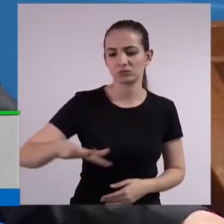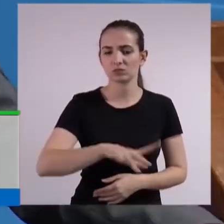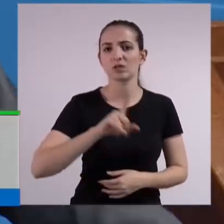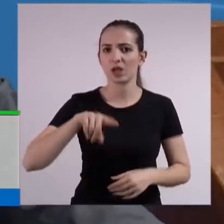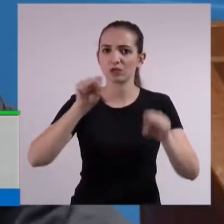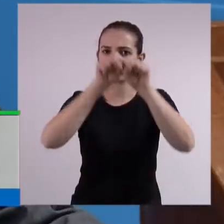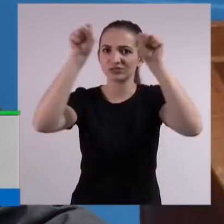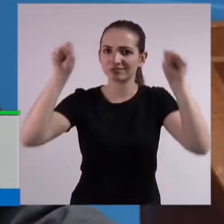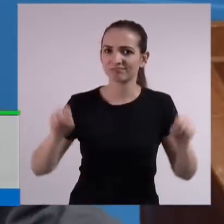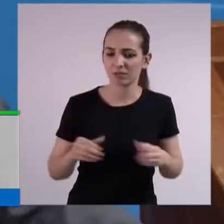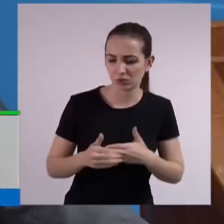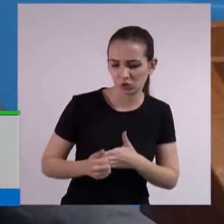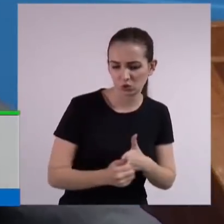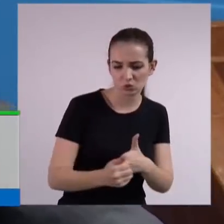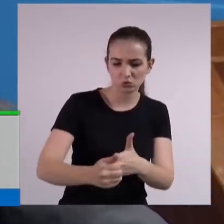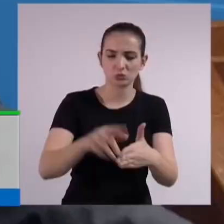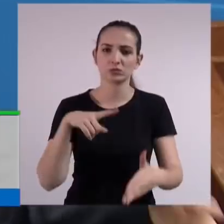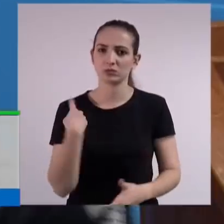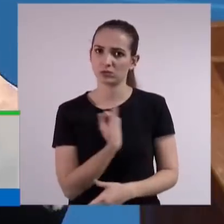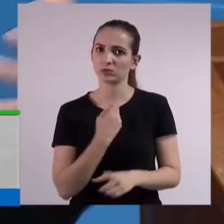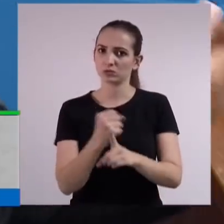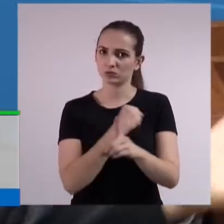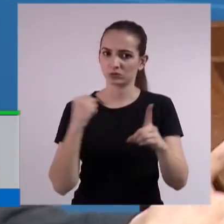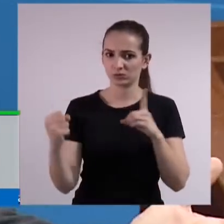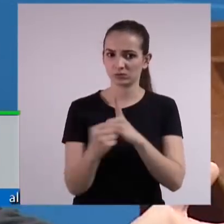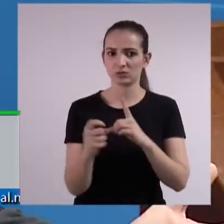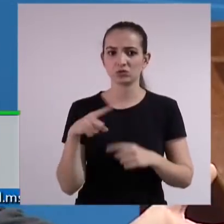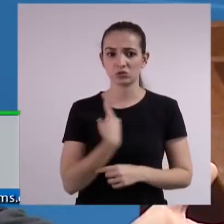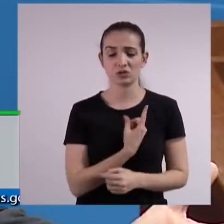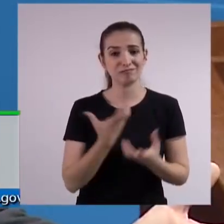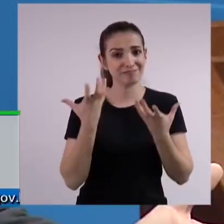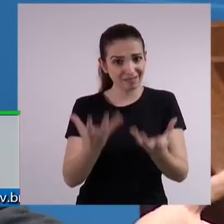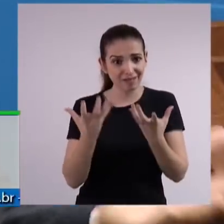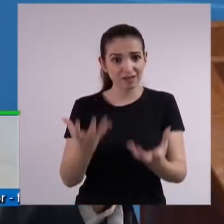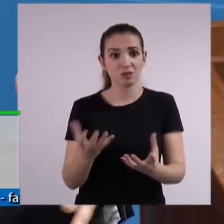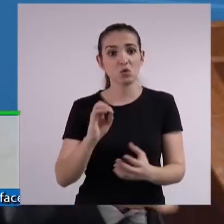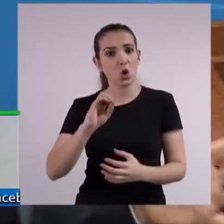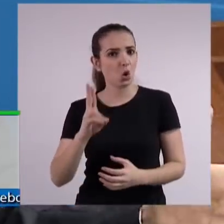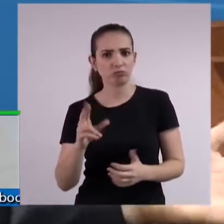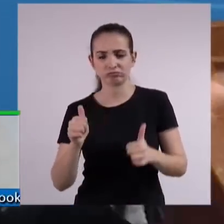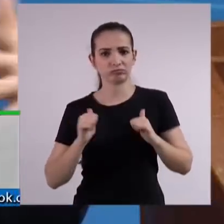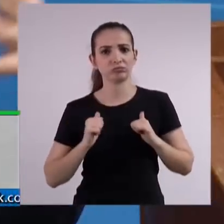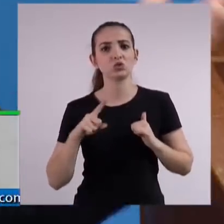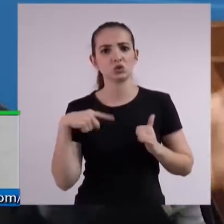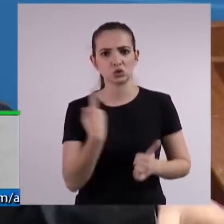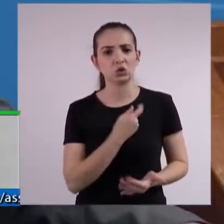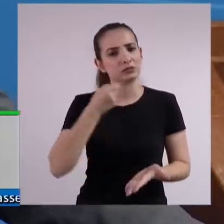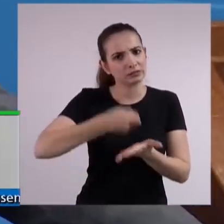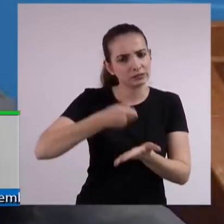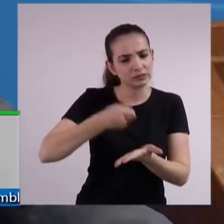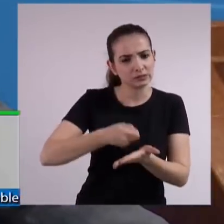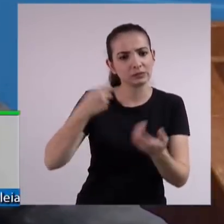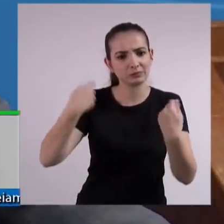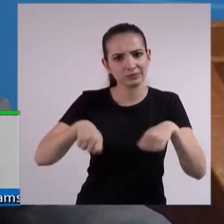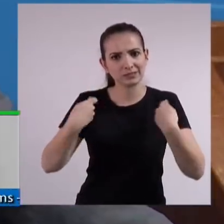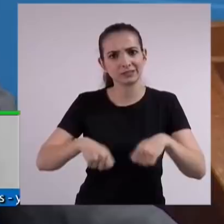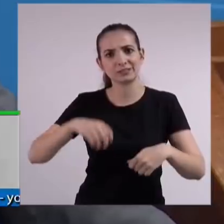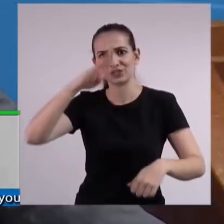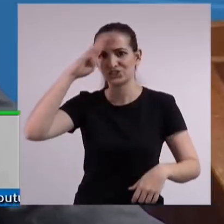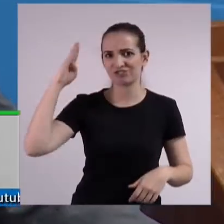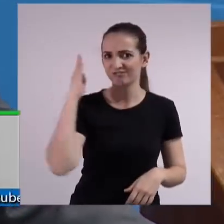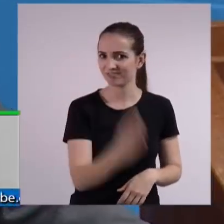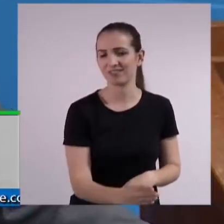sistema que conduz a nossa sociedade, que quer queiramos ou não, nós dependemos, direta ou indiretamente,